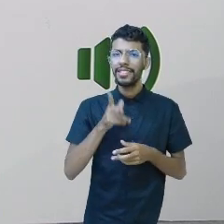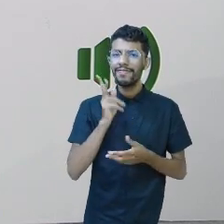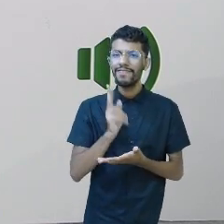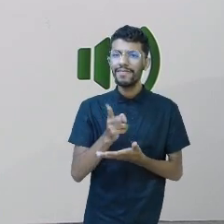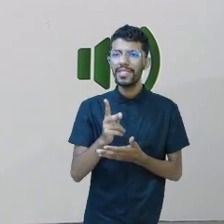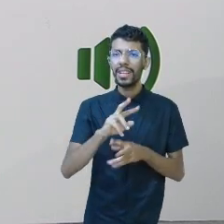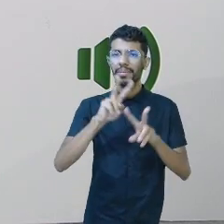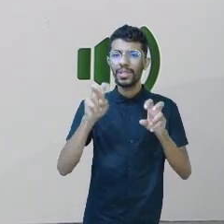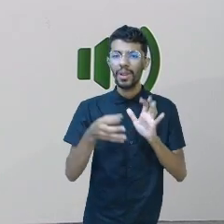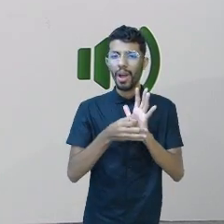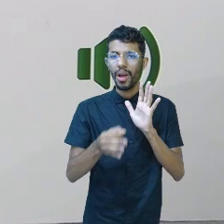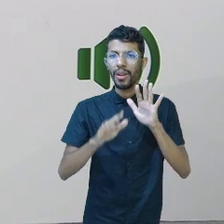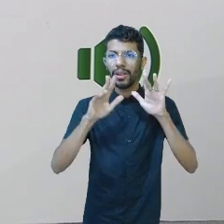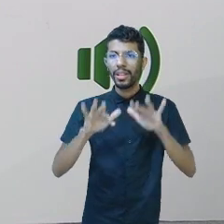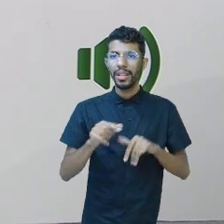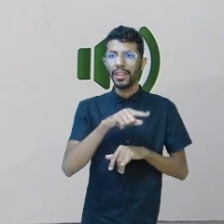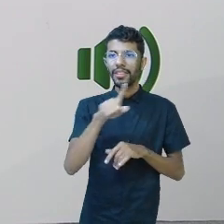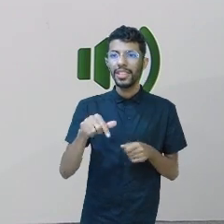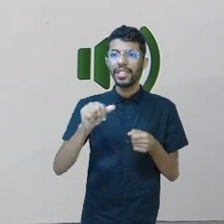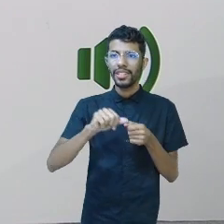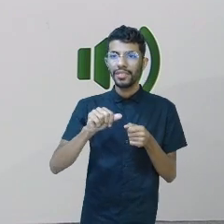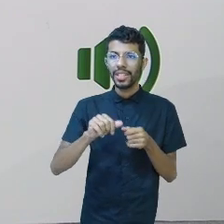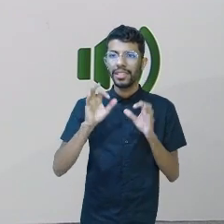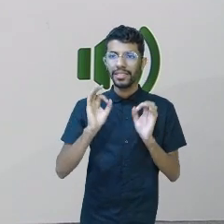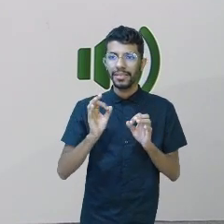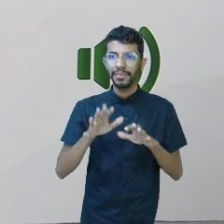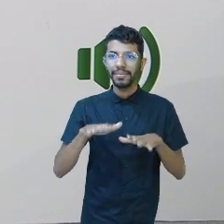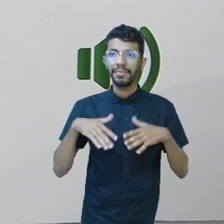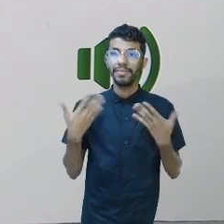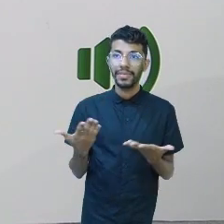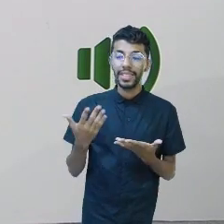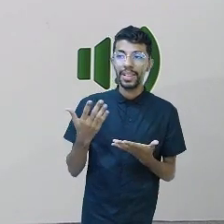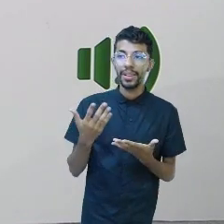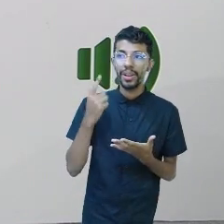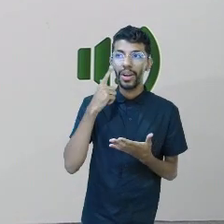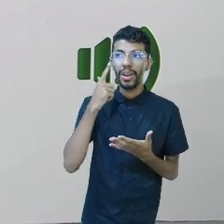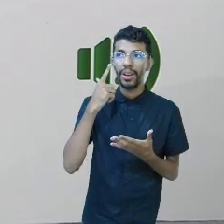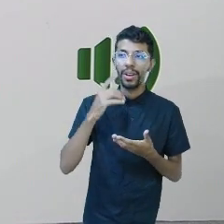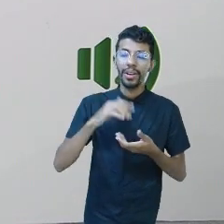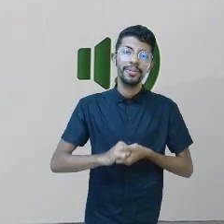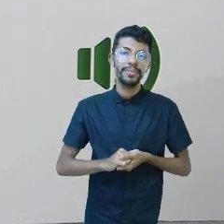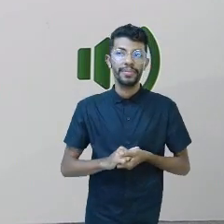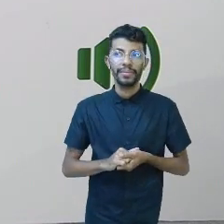esses comentários aí também que vocês fizerem. Tá bom, gente? No mais,